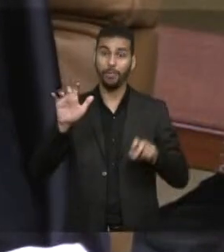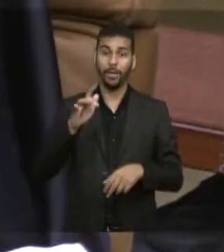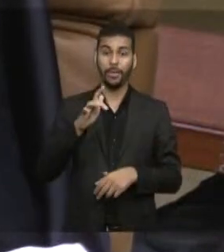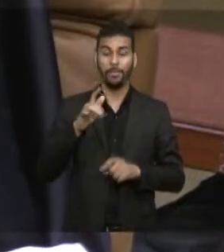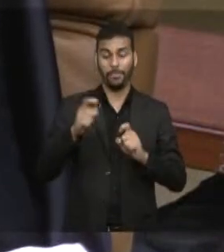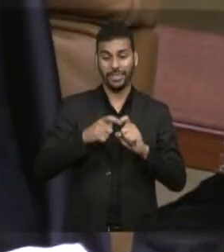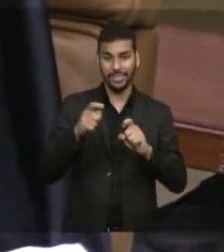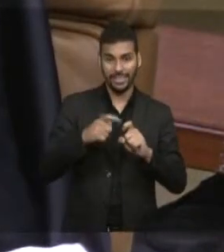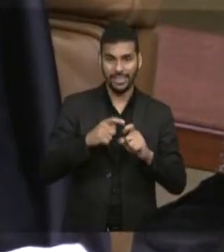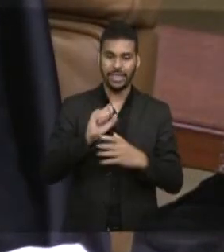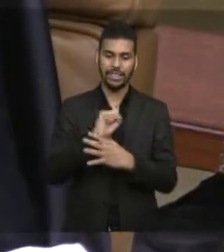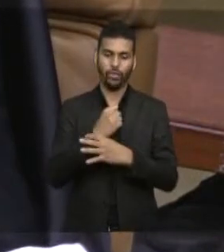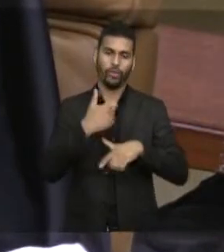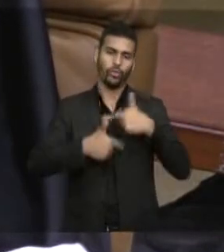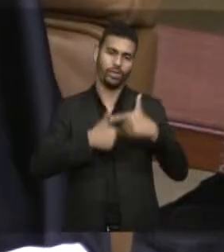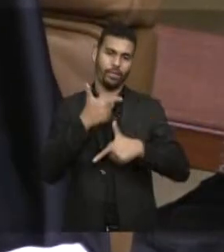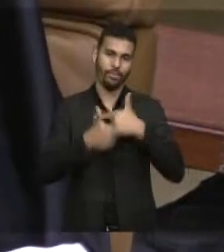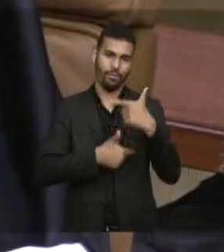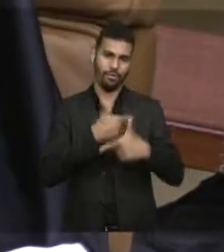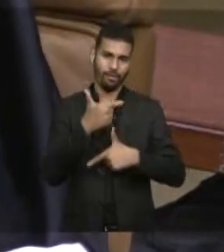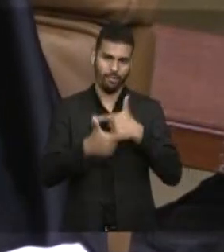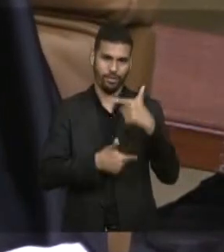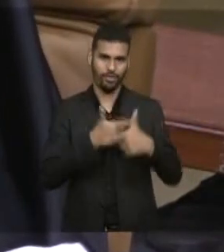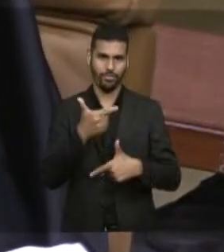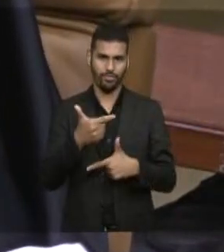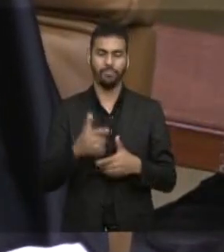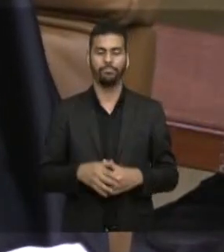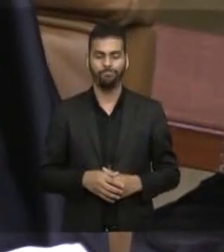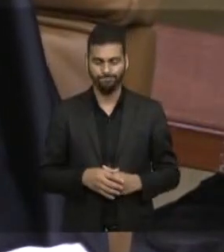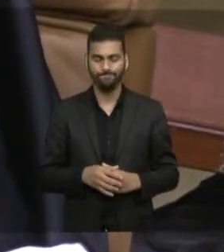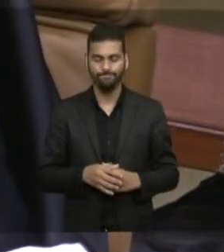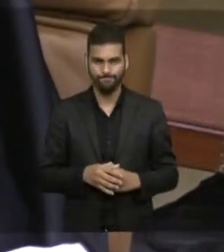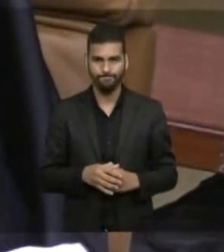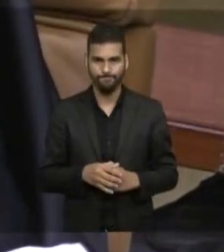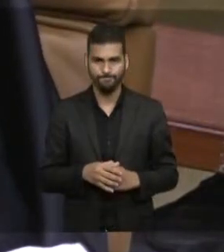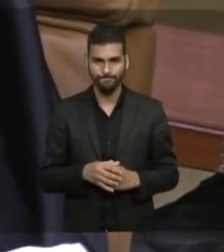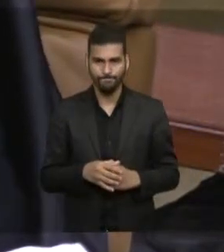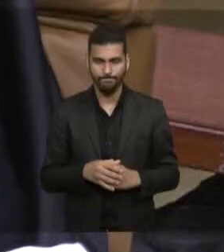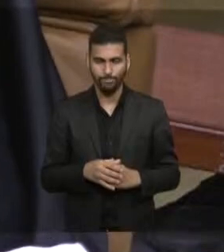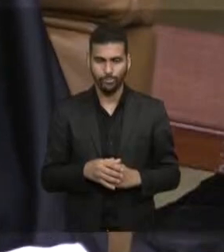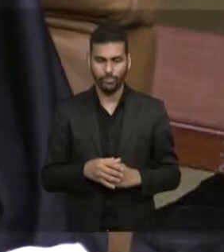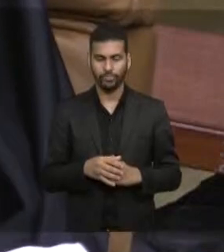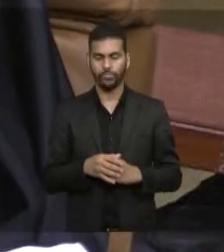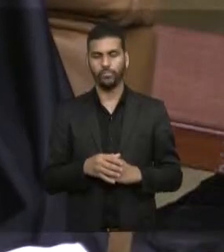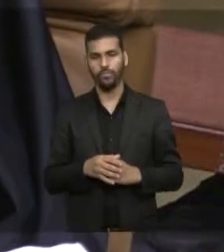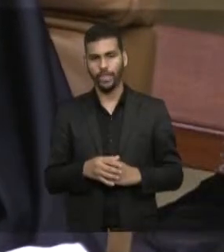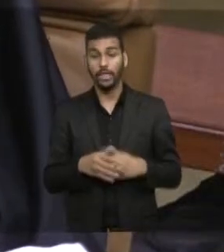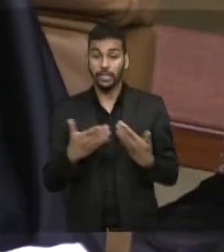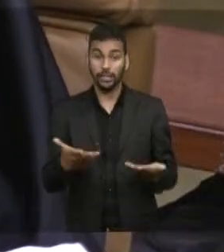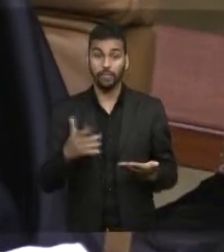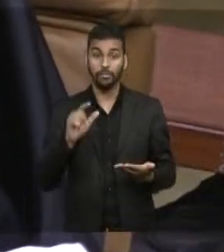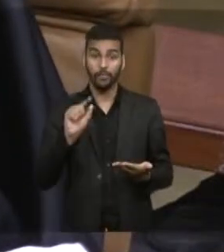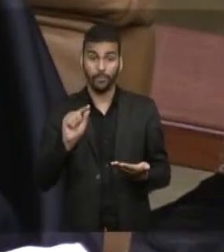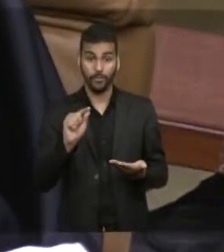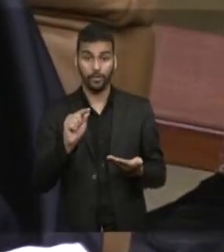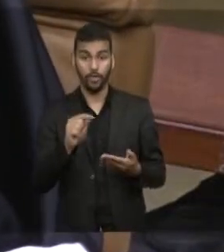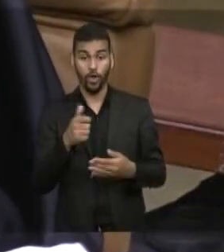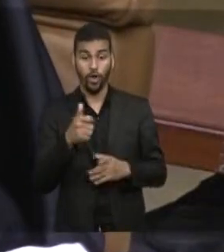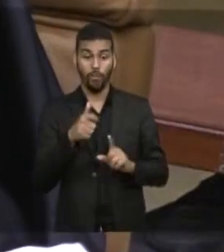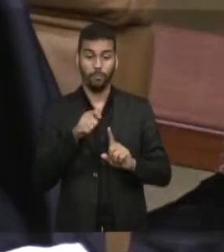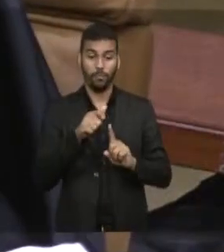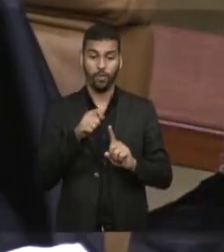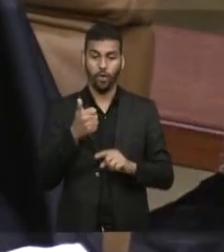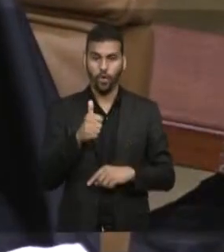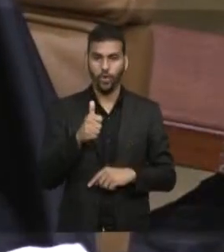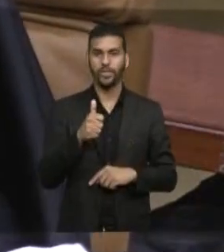do trabalho portanto tão logo distribuída em despacho de 11 de